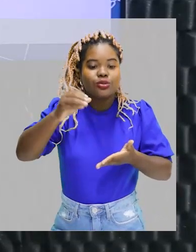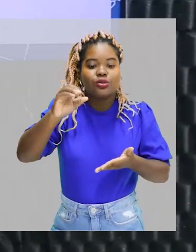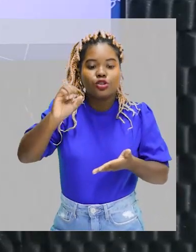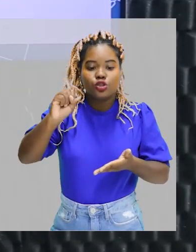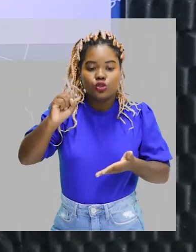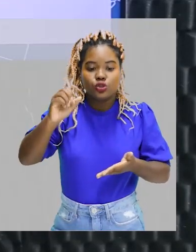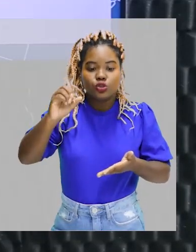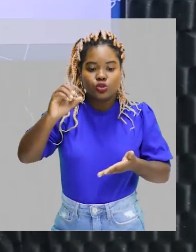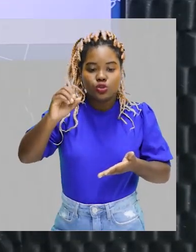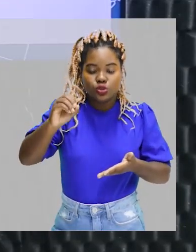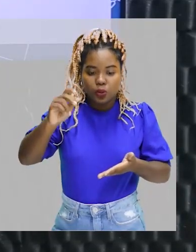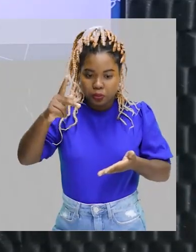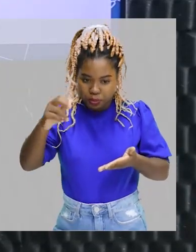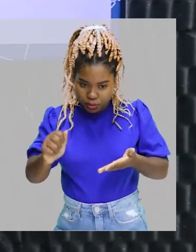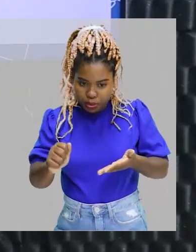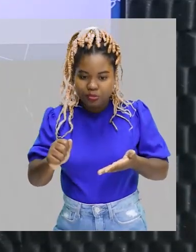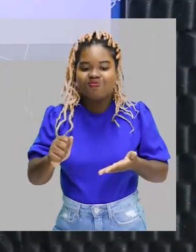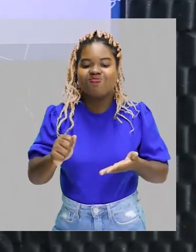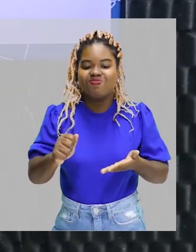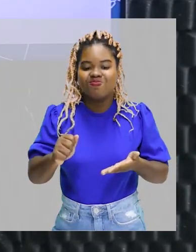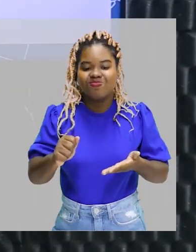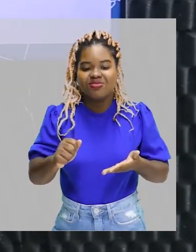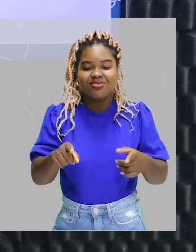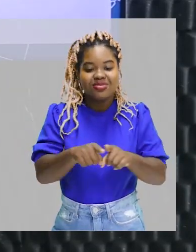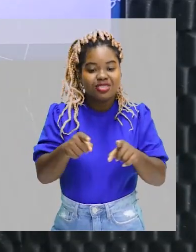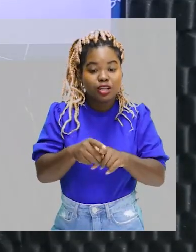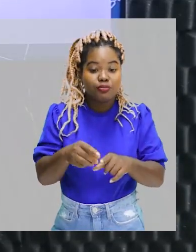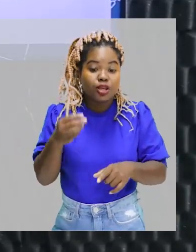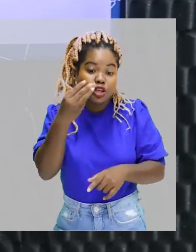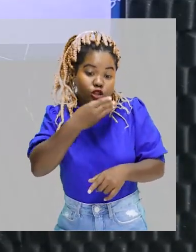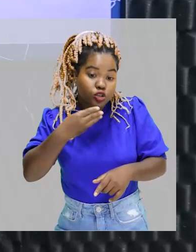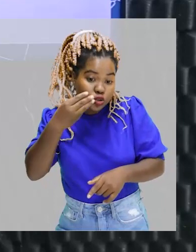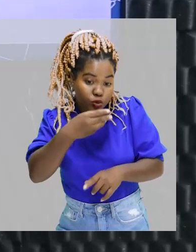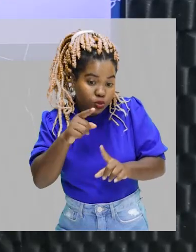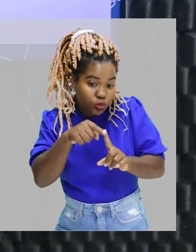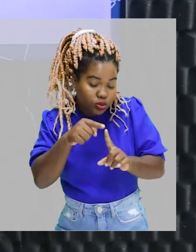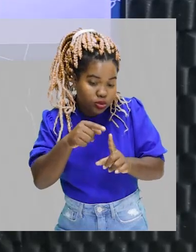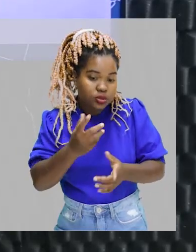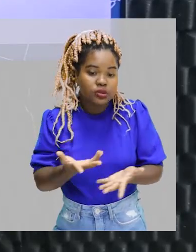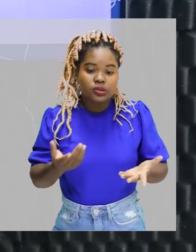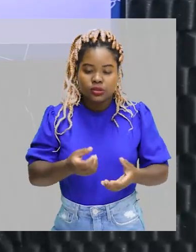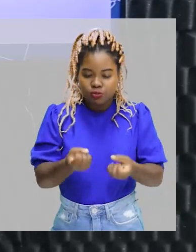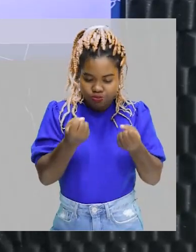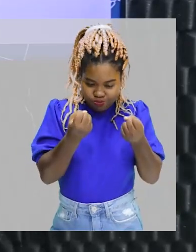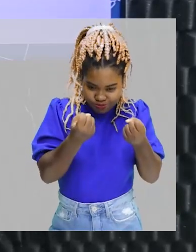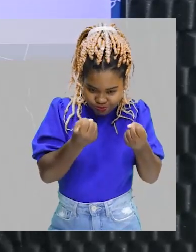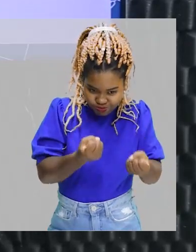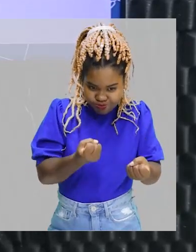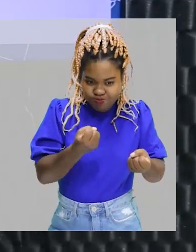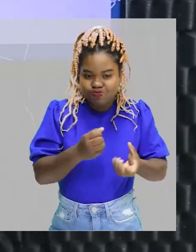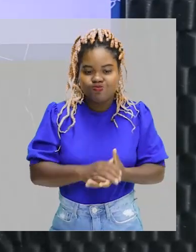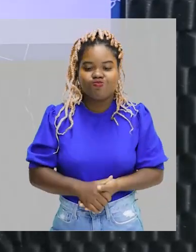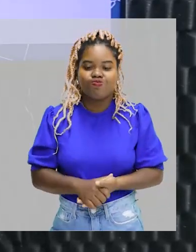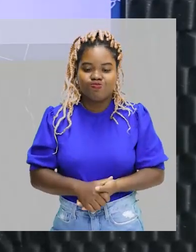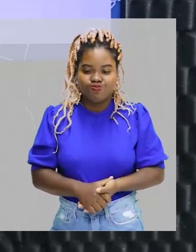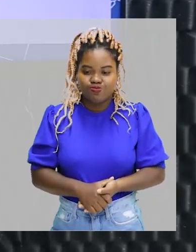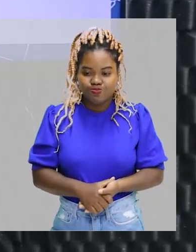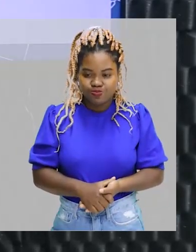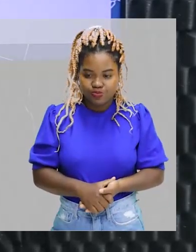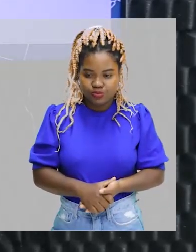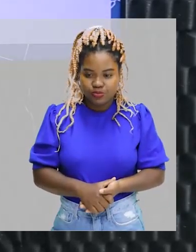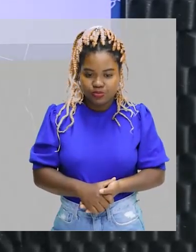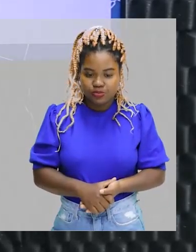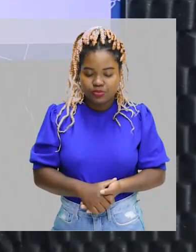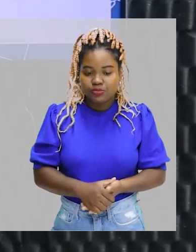evaporar, certo? Vai vaporizar. E com isso, aquele caldo ele vai ficar mais concentrado, certo? É